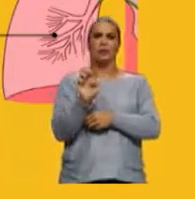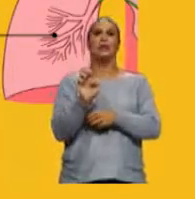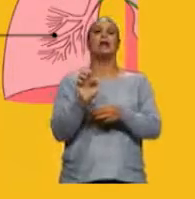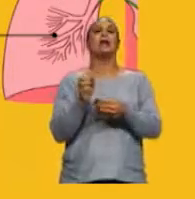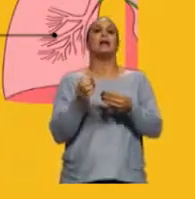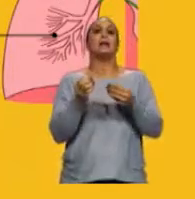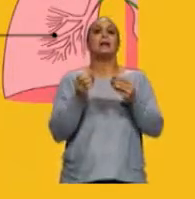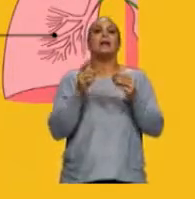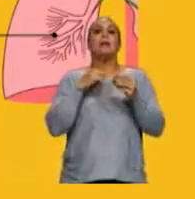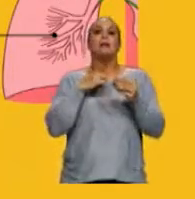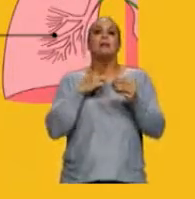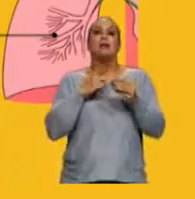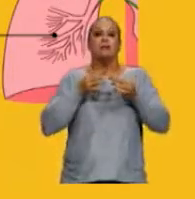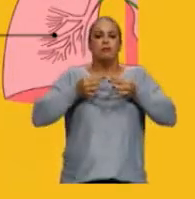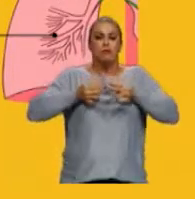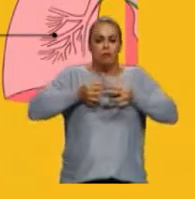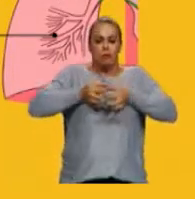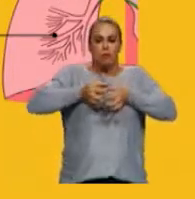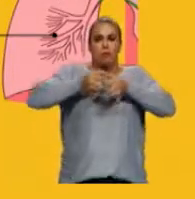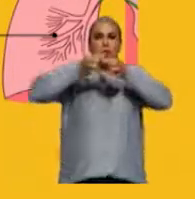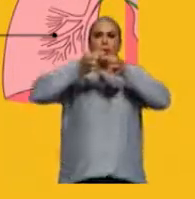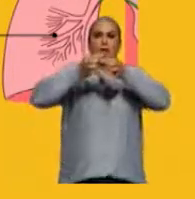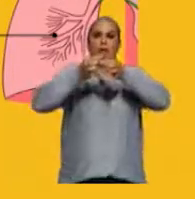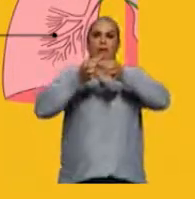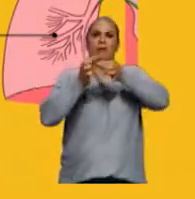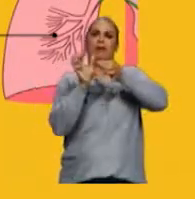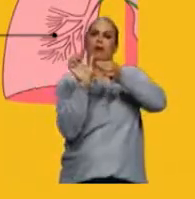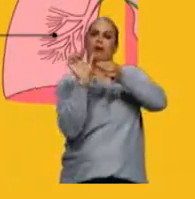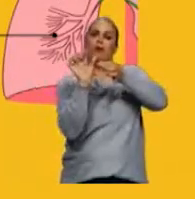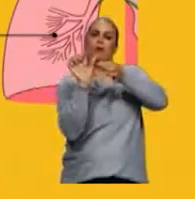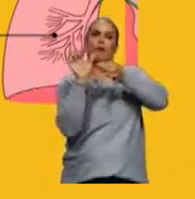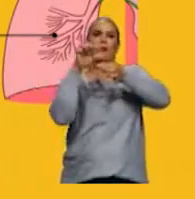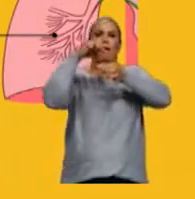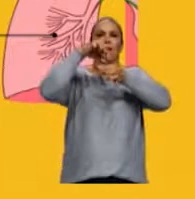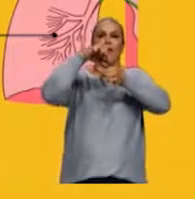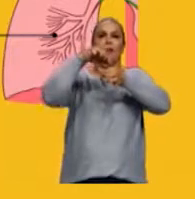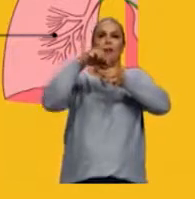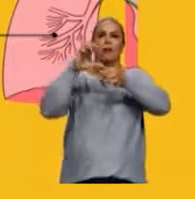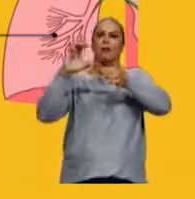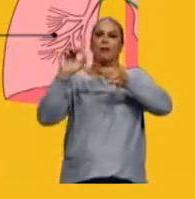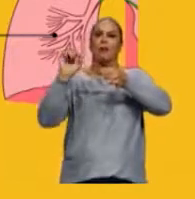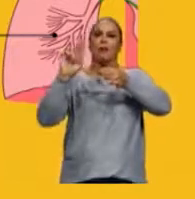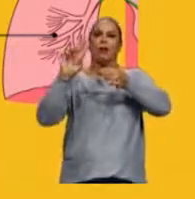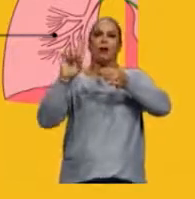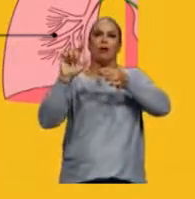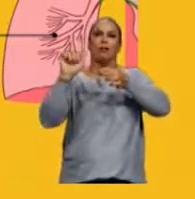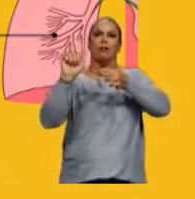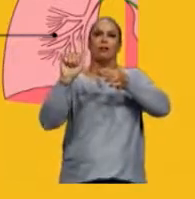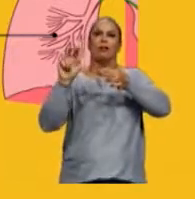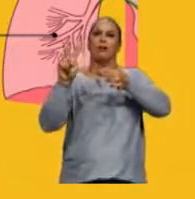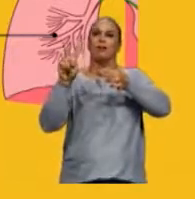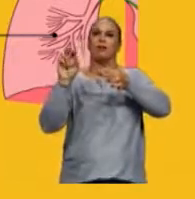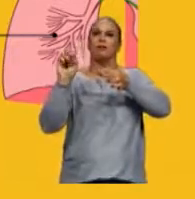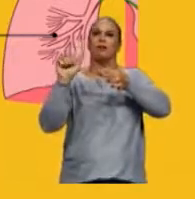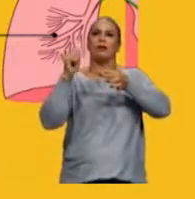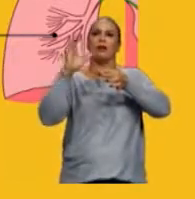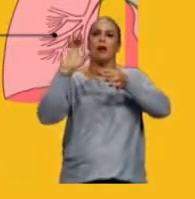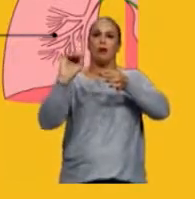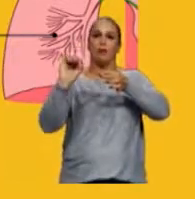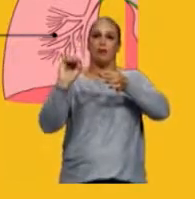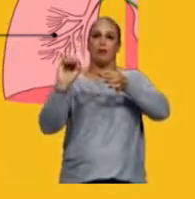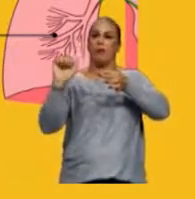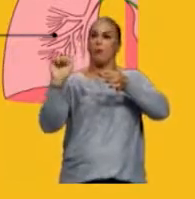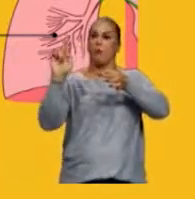pelas cordas vocais e essas cordas vocais, ao receber o ar, passa por movimentos, vibram essas cordas